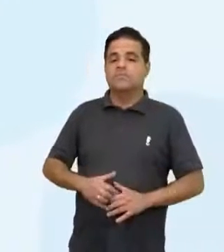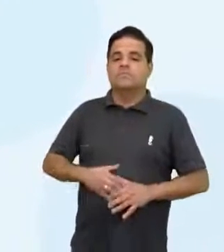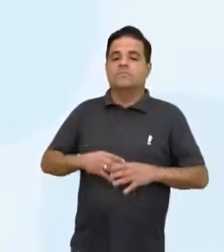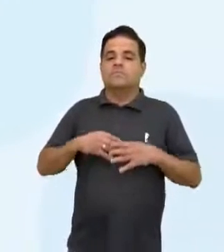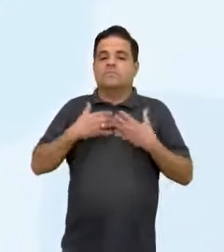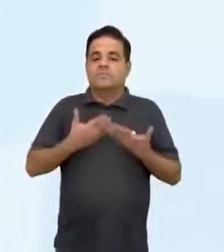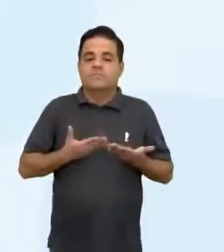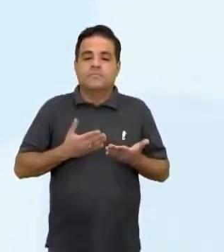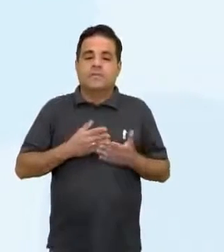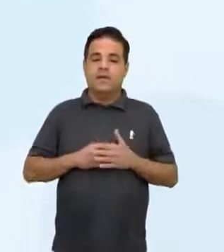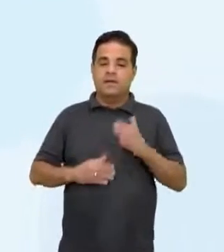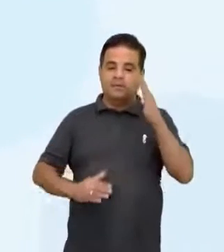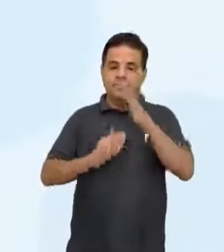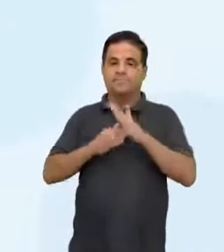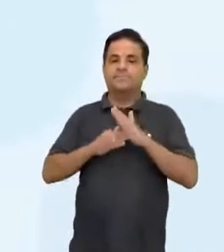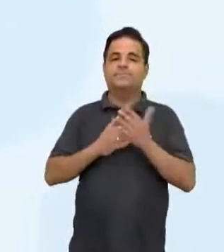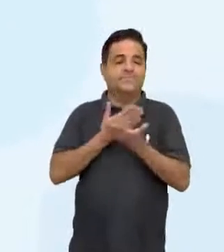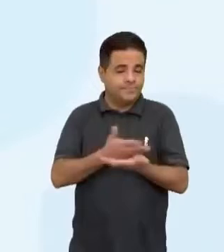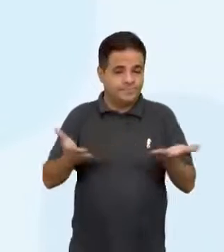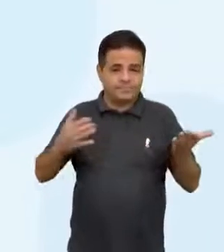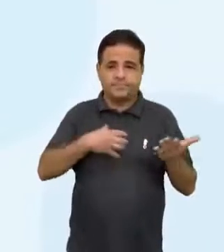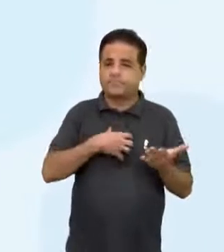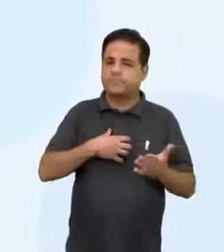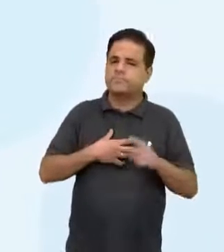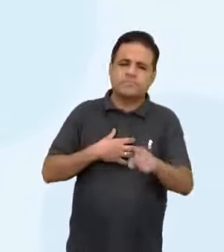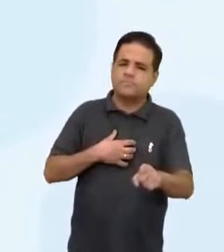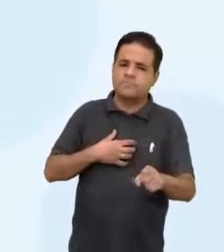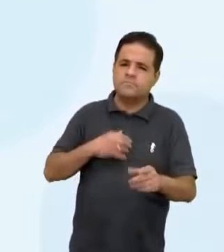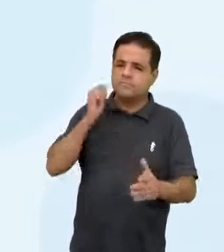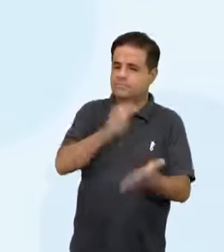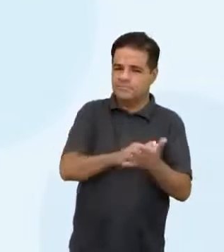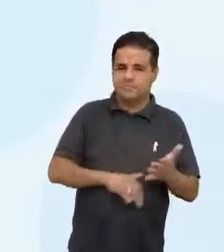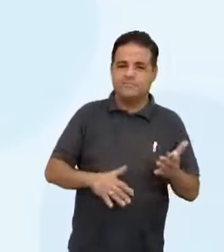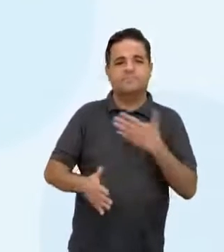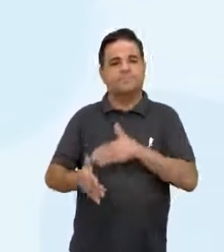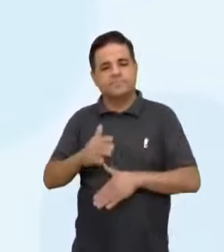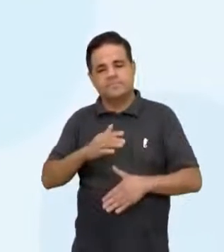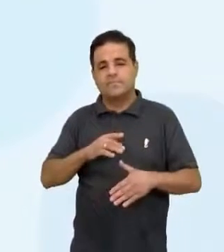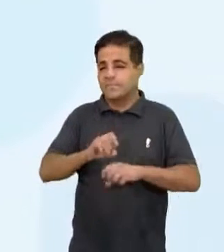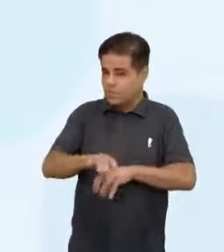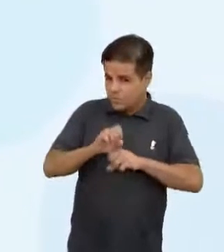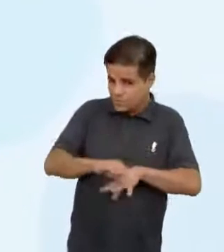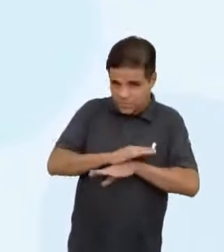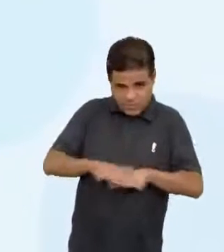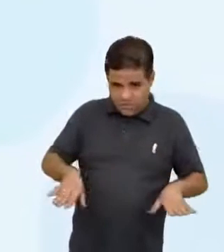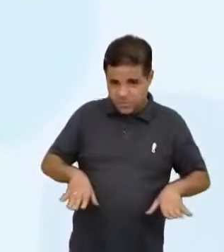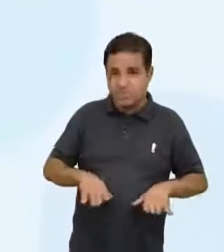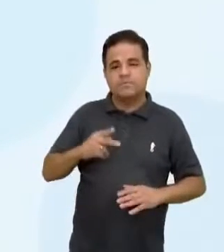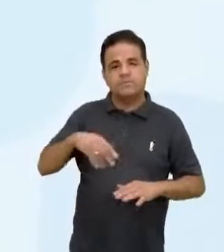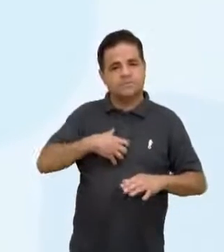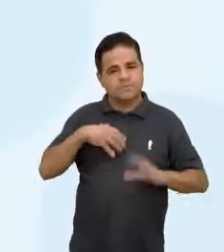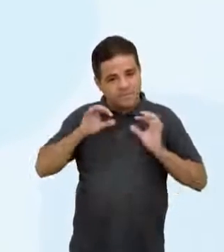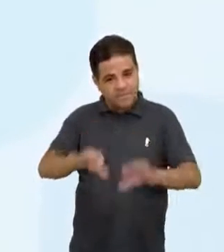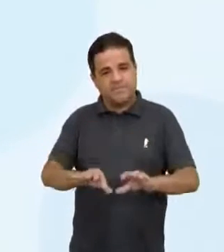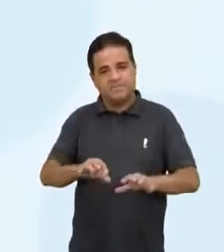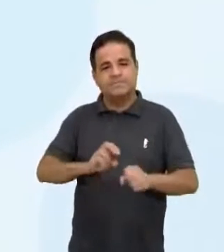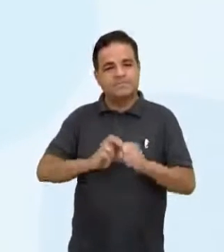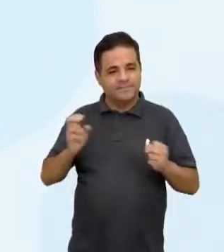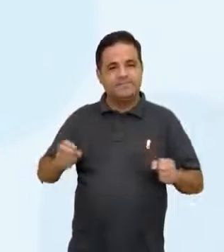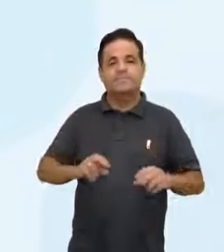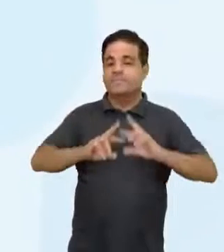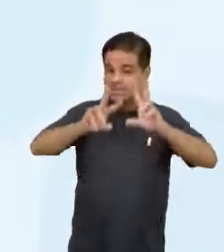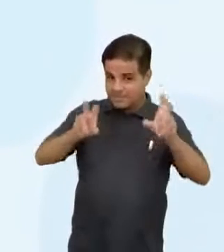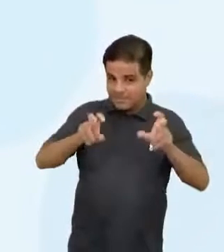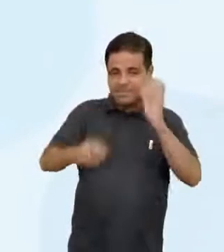Ele está delimitando o tema. Sim. Vamos continuar. No entanto, a atividade física por si só não educa, pois seus efeitos dependem da